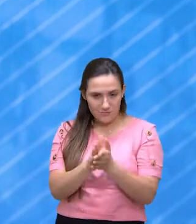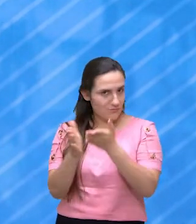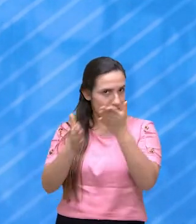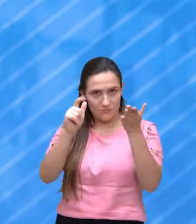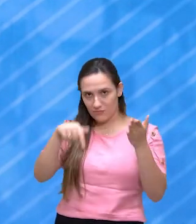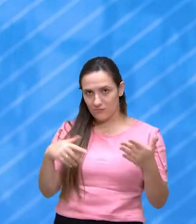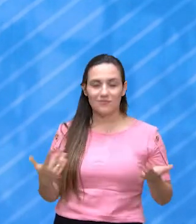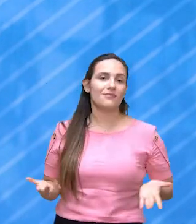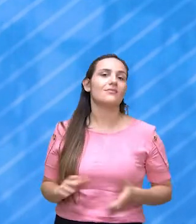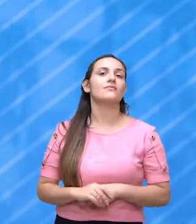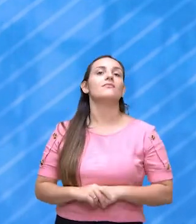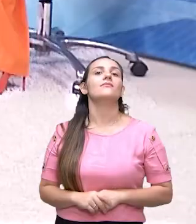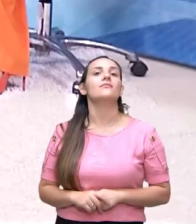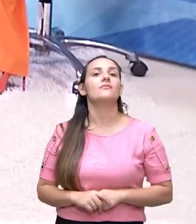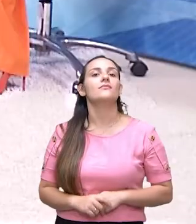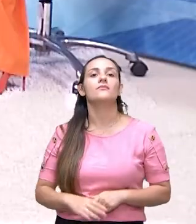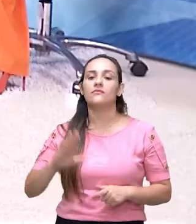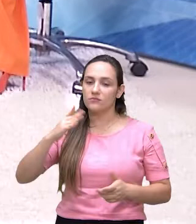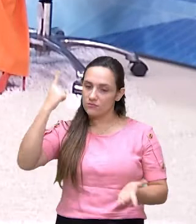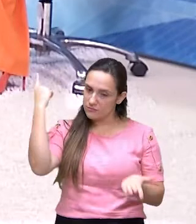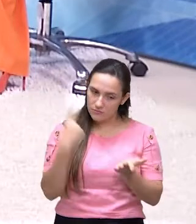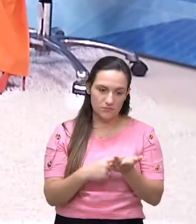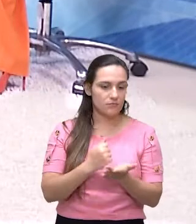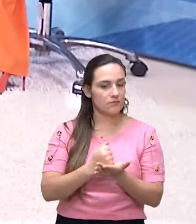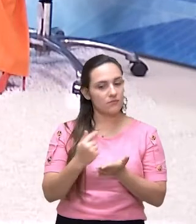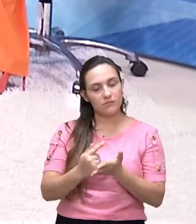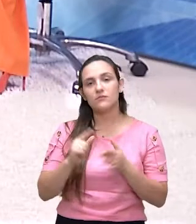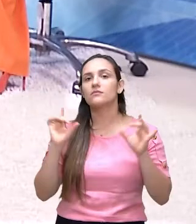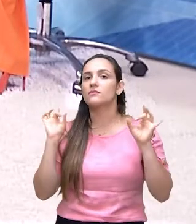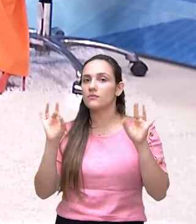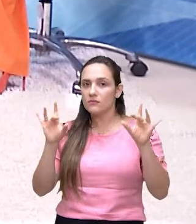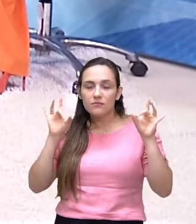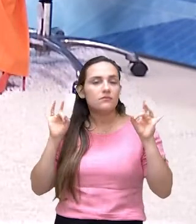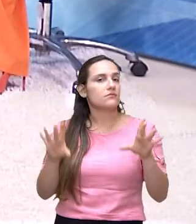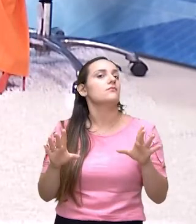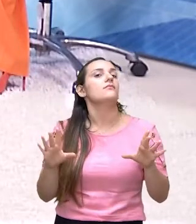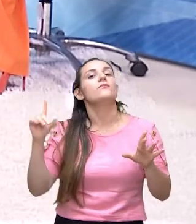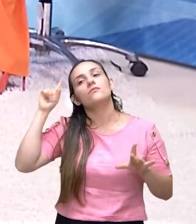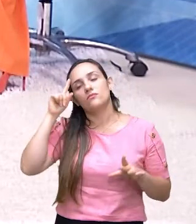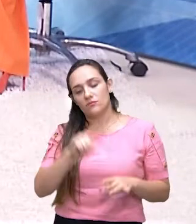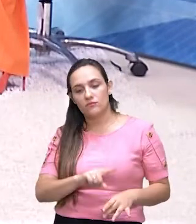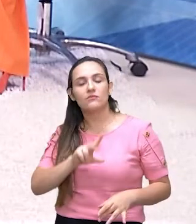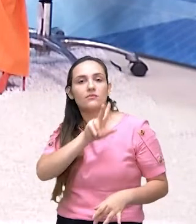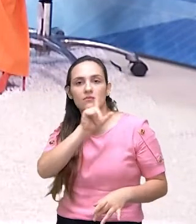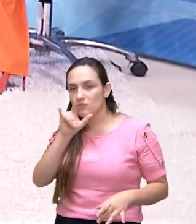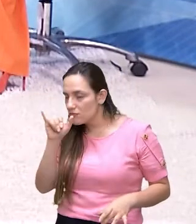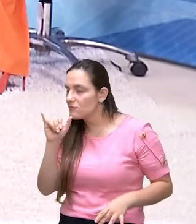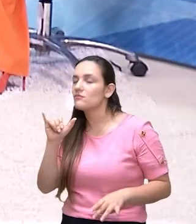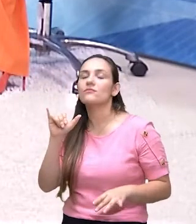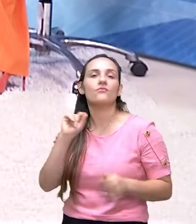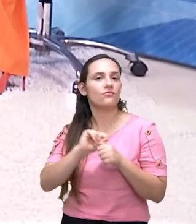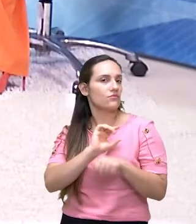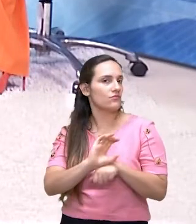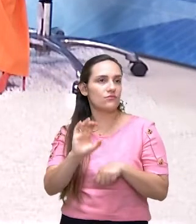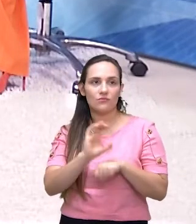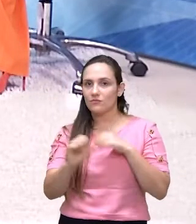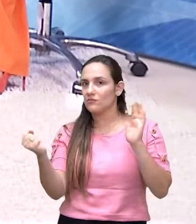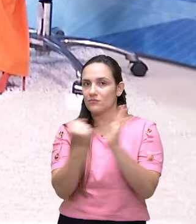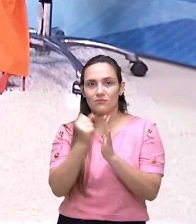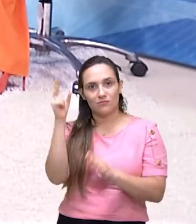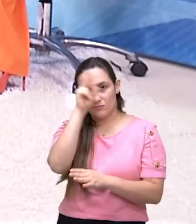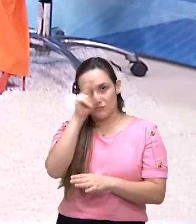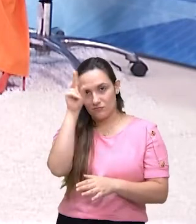professores maravilhosos aqui do nosso Estado Então bloqueia em agenda separem esse dia porque realmente será